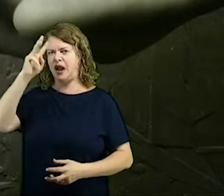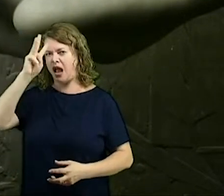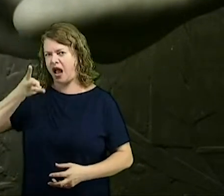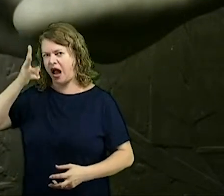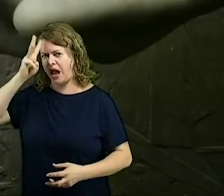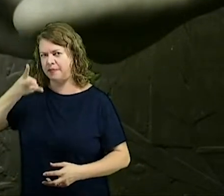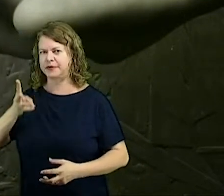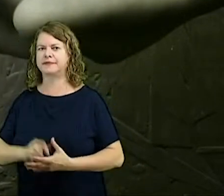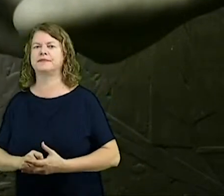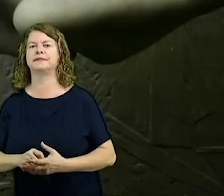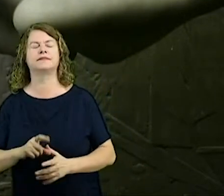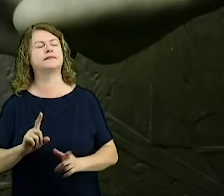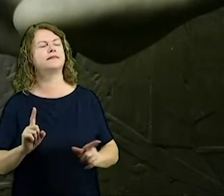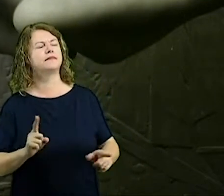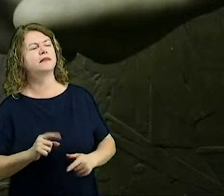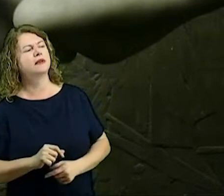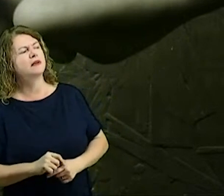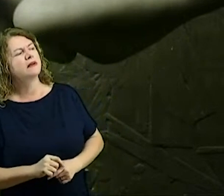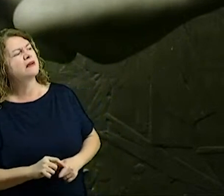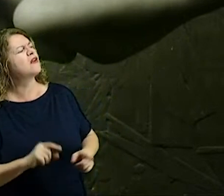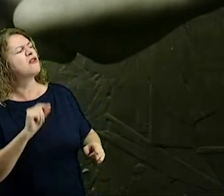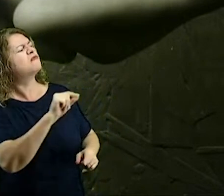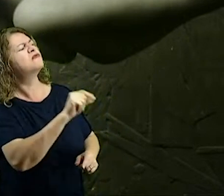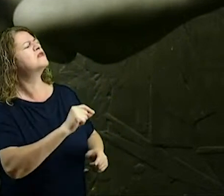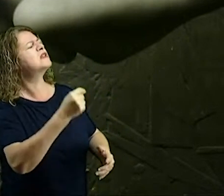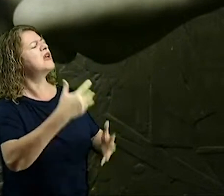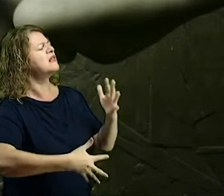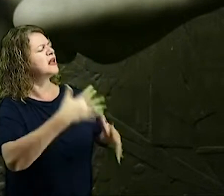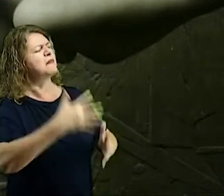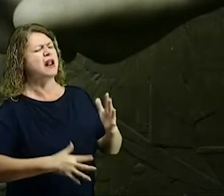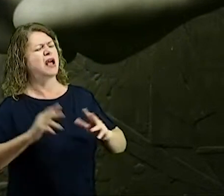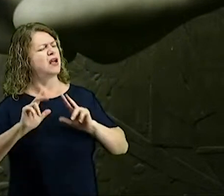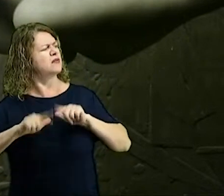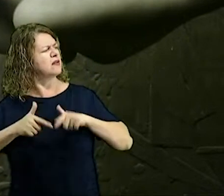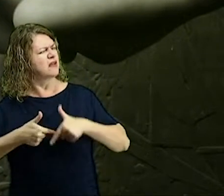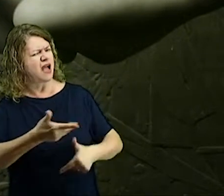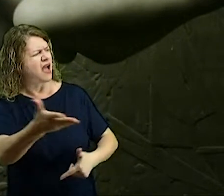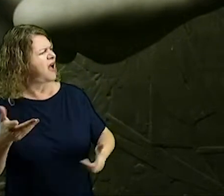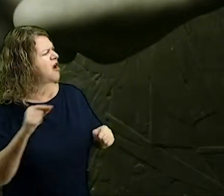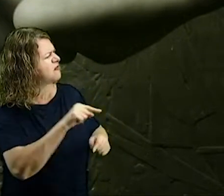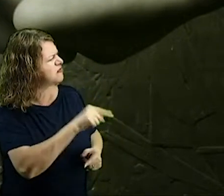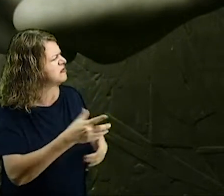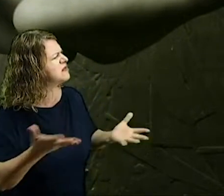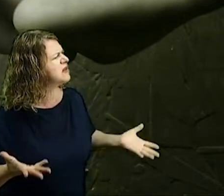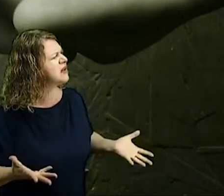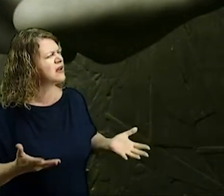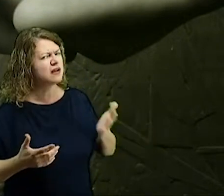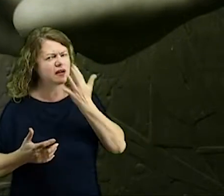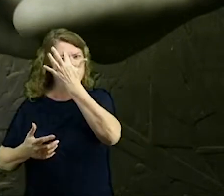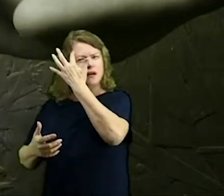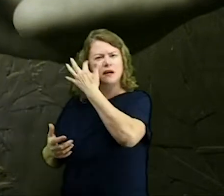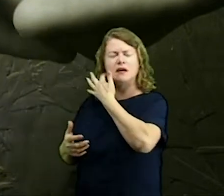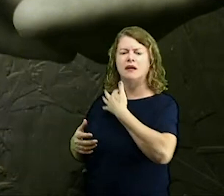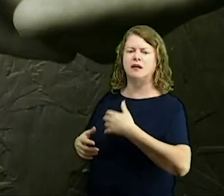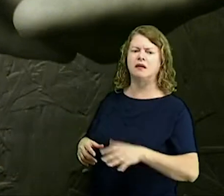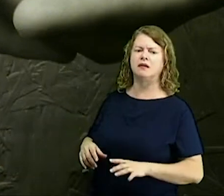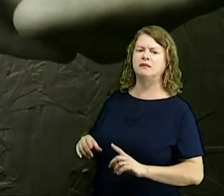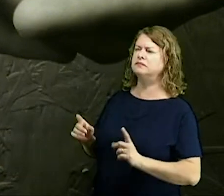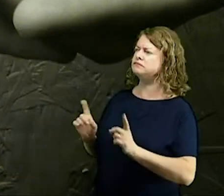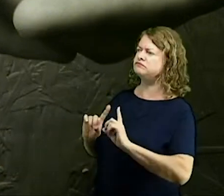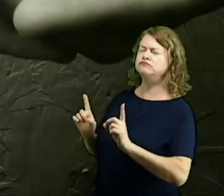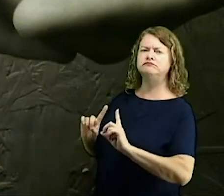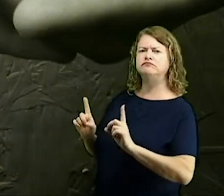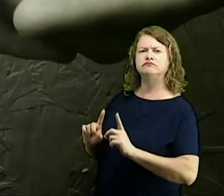de Israel. Então disse ele, eu não tenho perturbado a Israel, mas tu e a casa de teu pai,